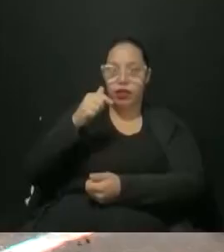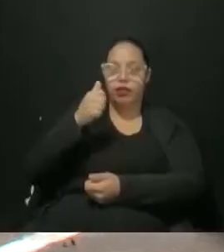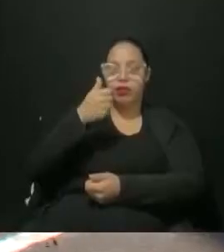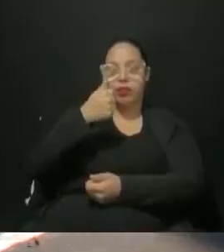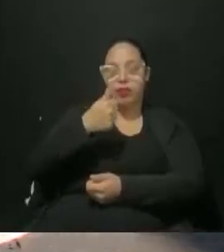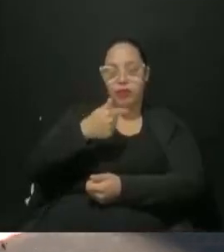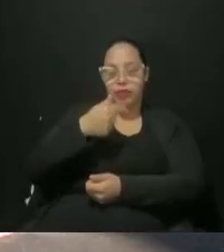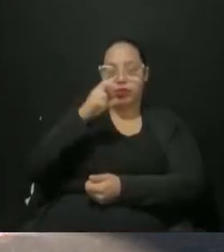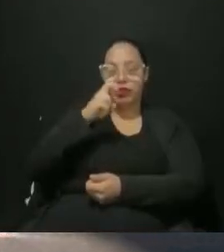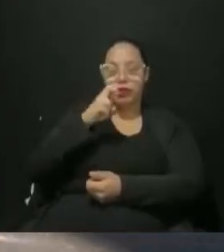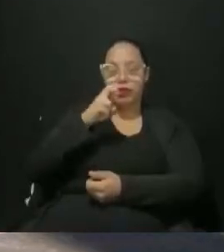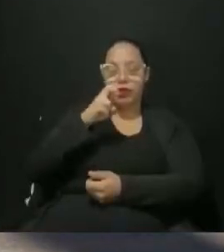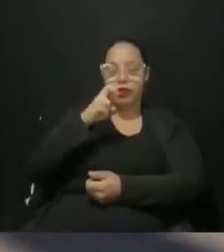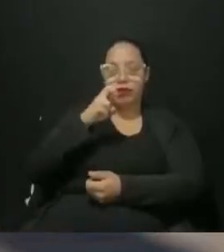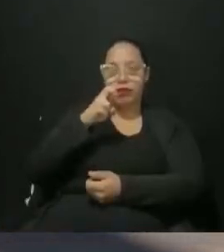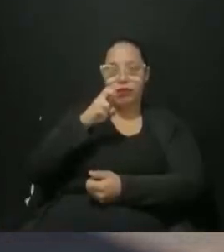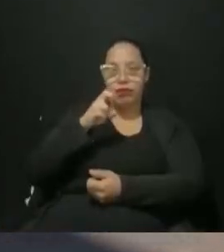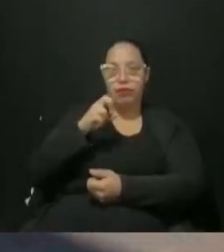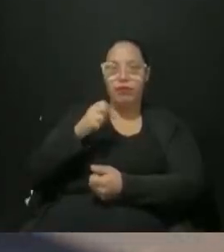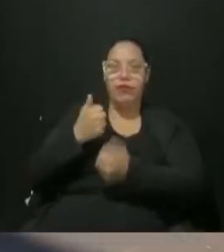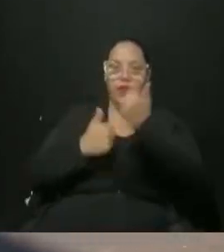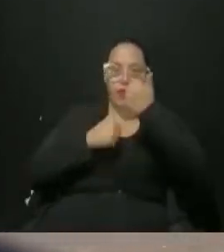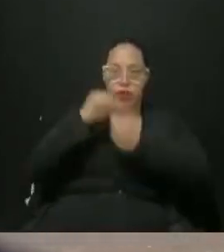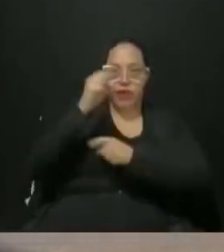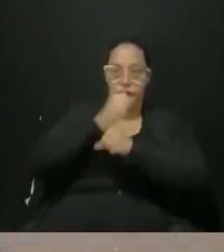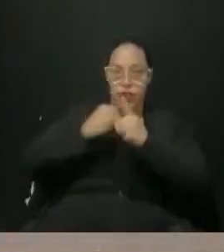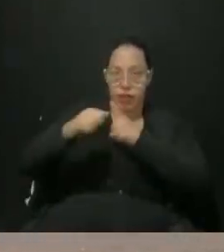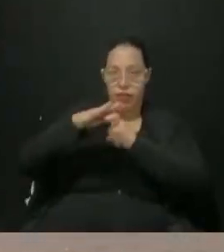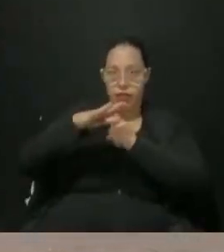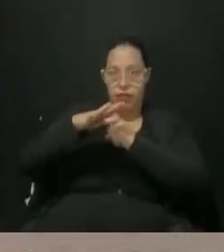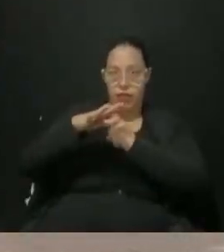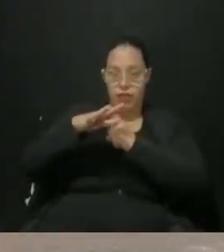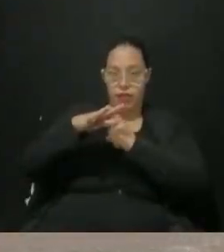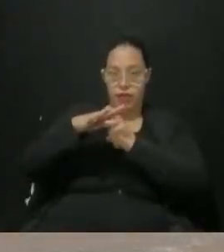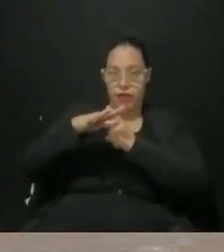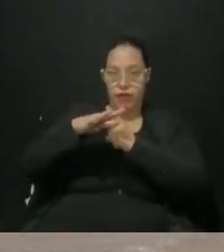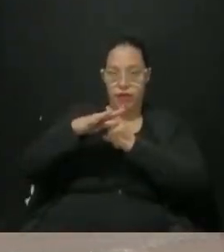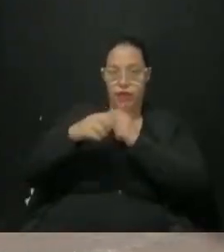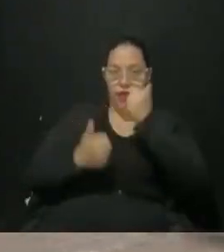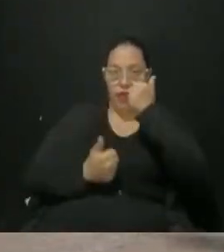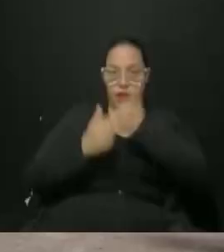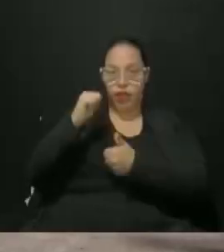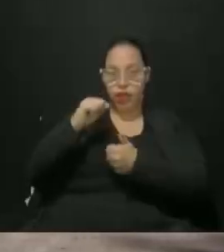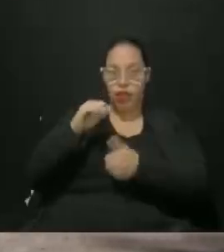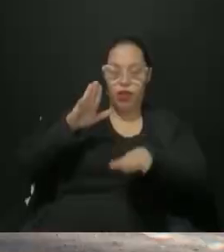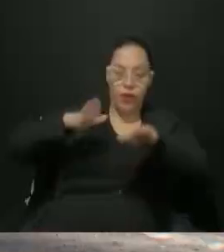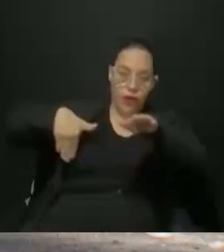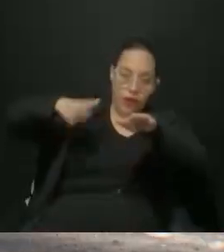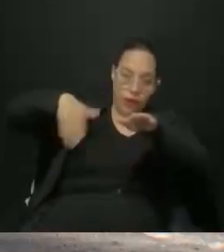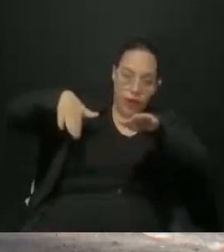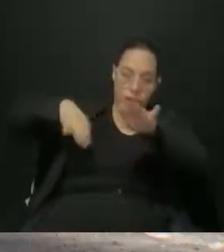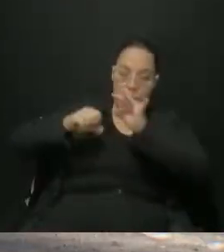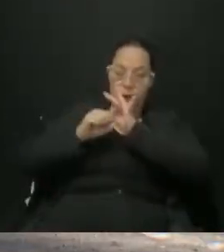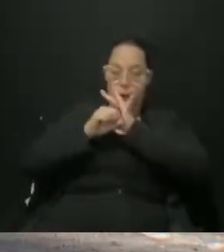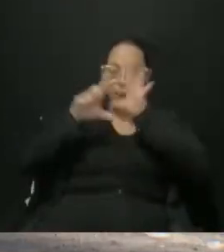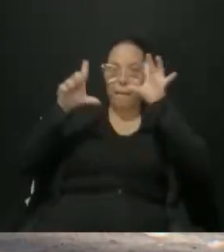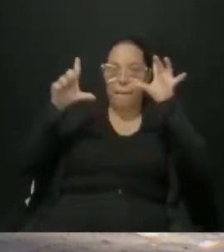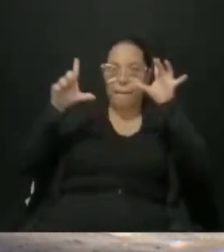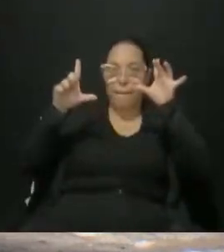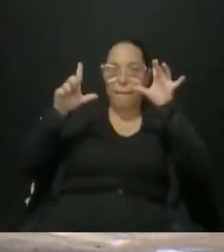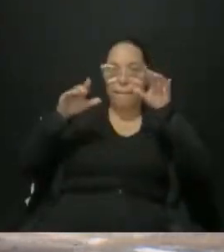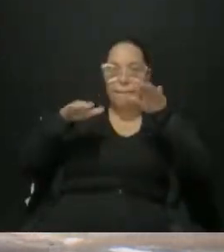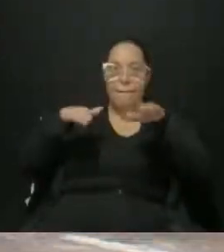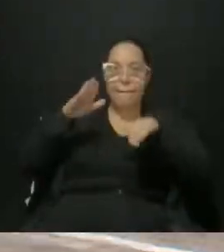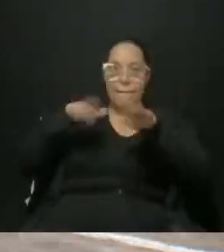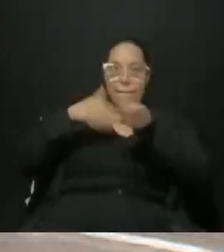pessoas entre 7 e 25 anos são o público alvo do projeto esporte social com a modalidade do atletismo e a natação em